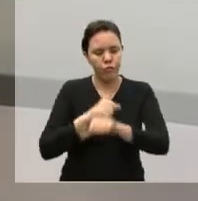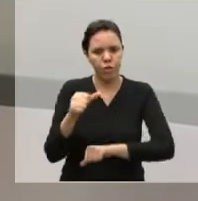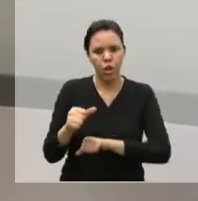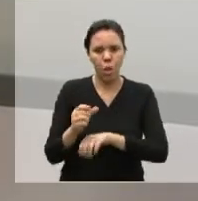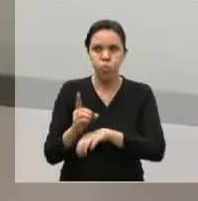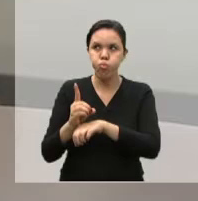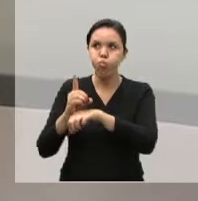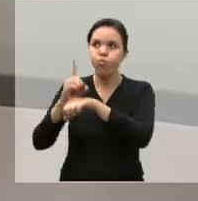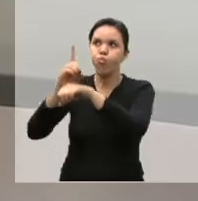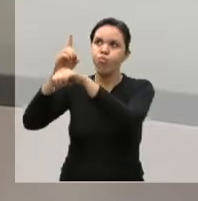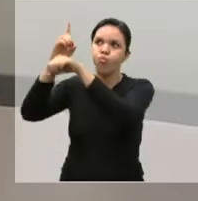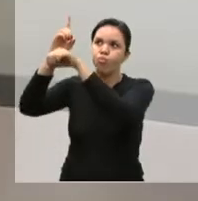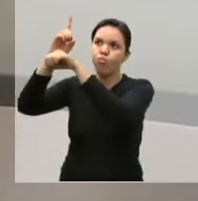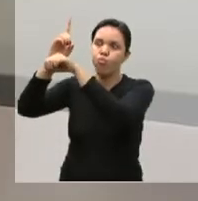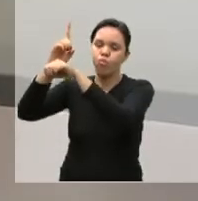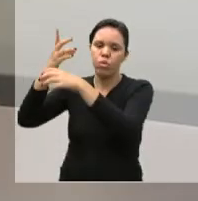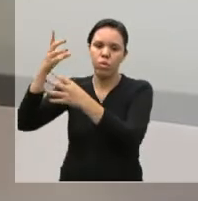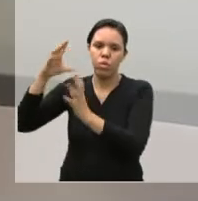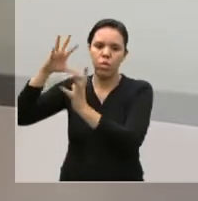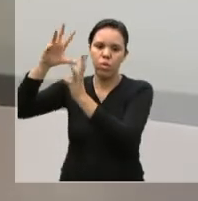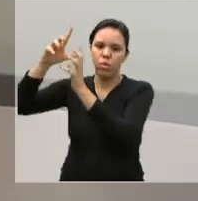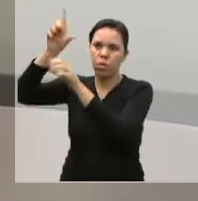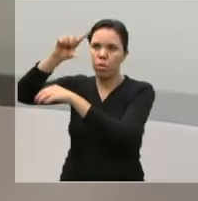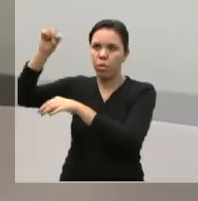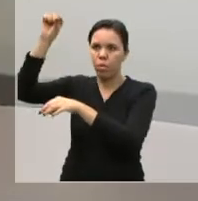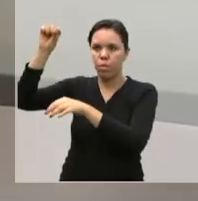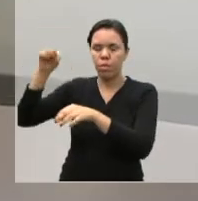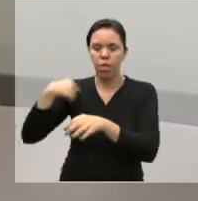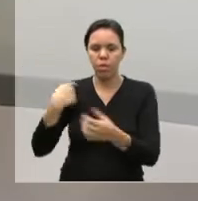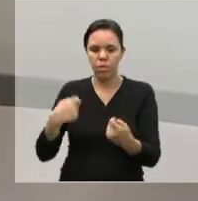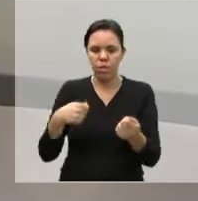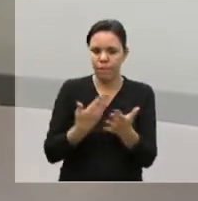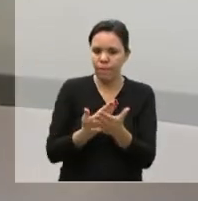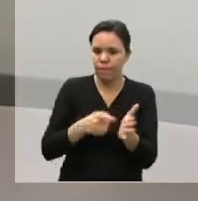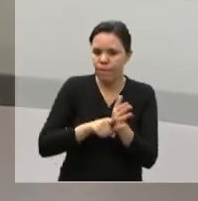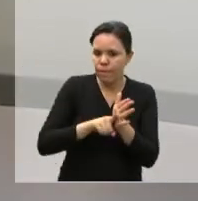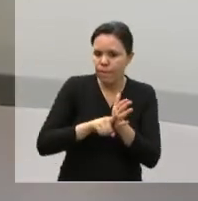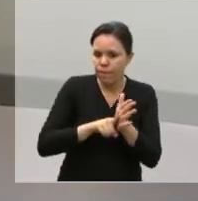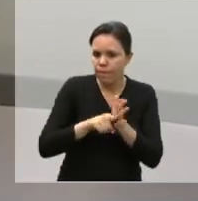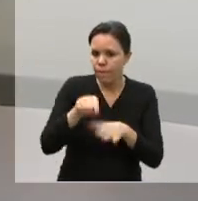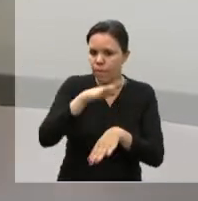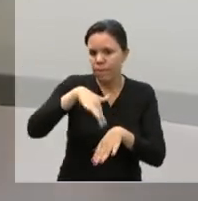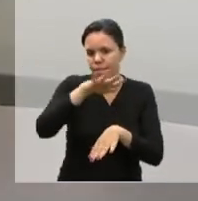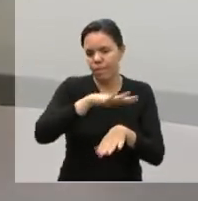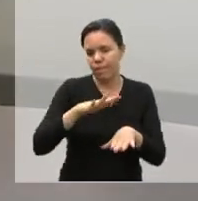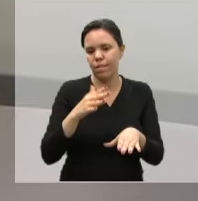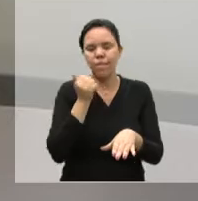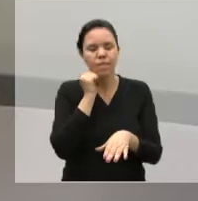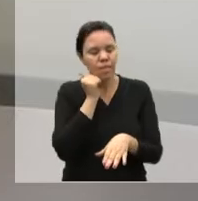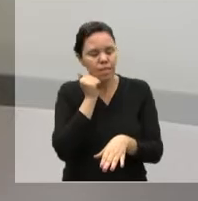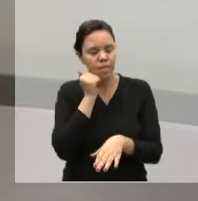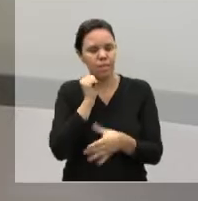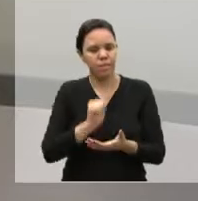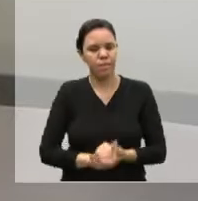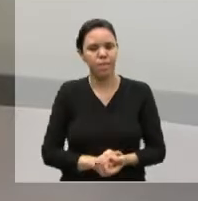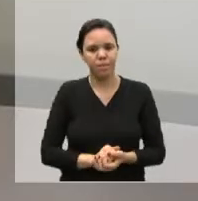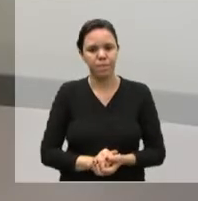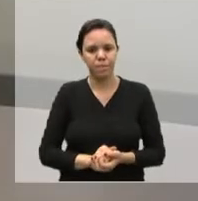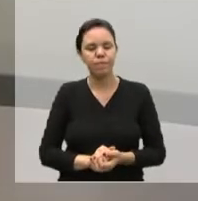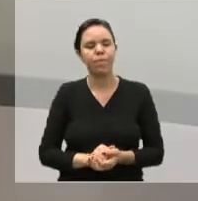ser astronauta e tudo, eu tenho que estudar muito sobre a ciência,